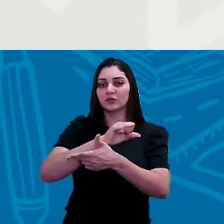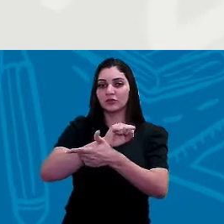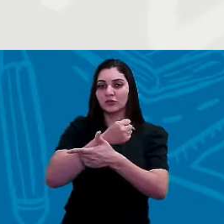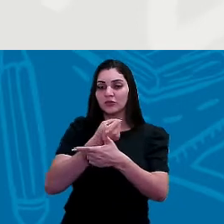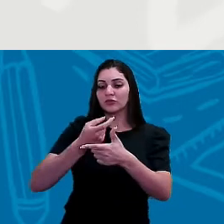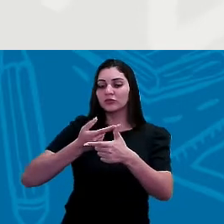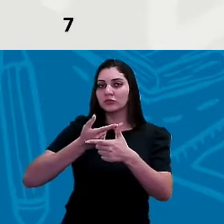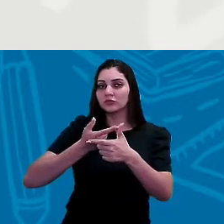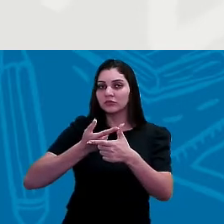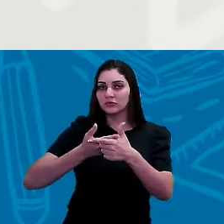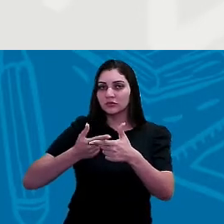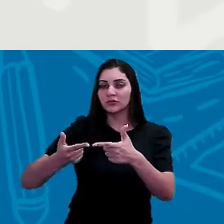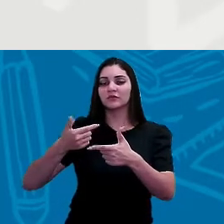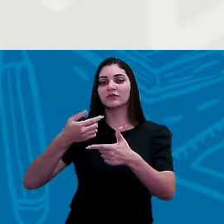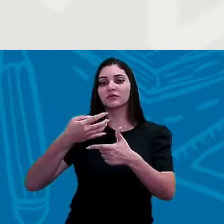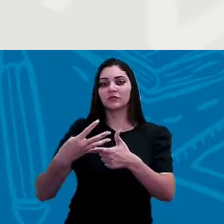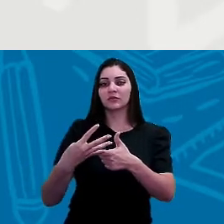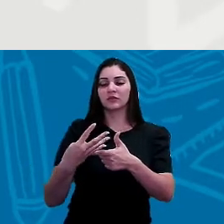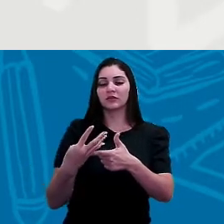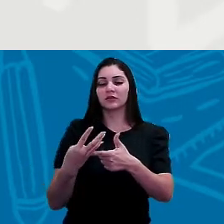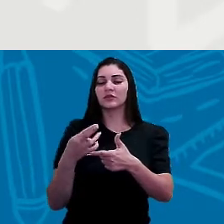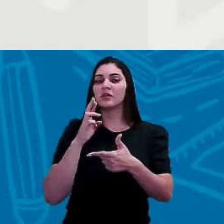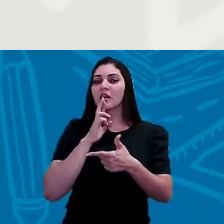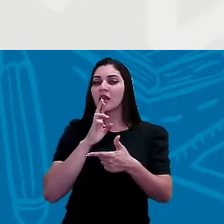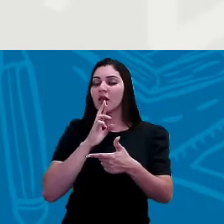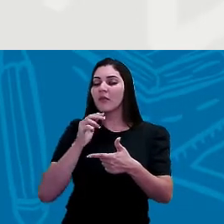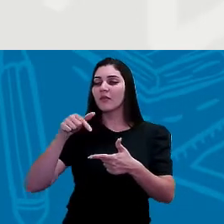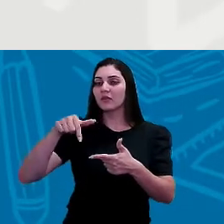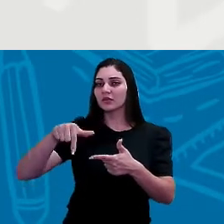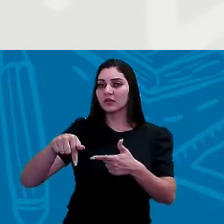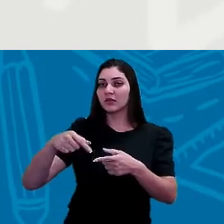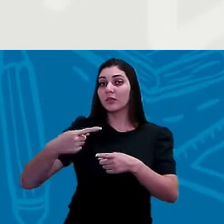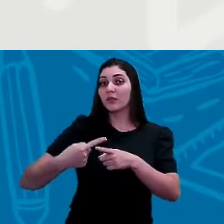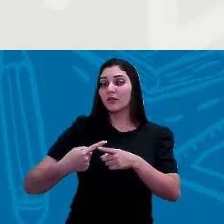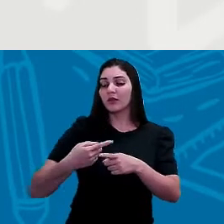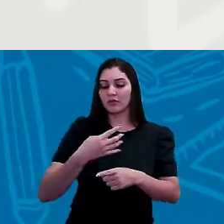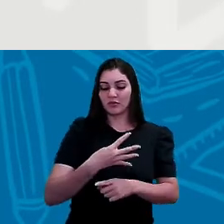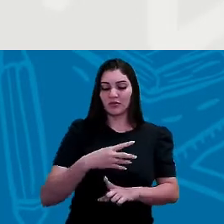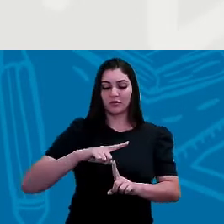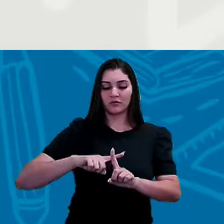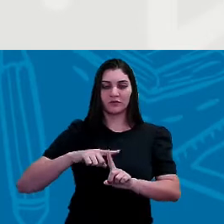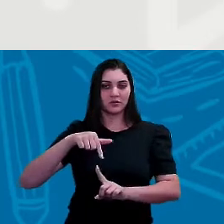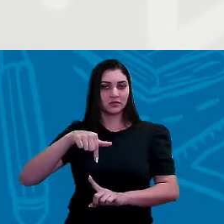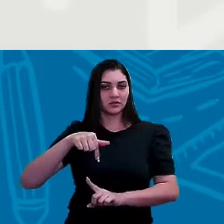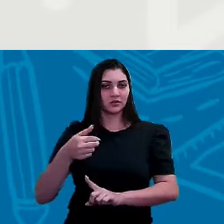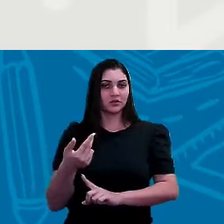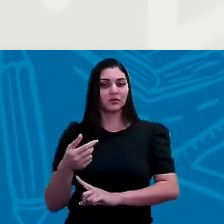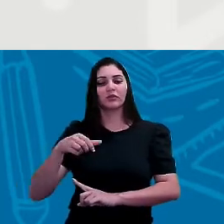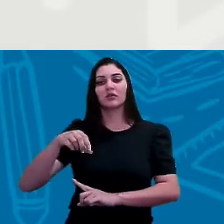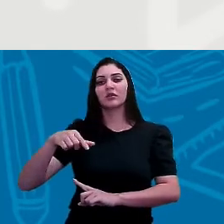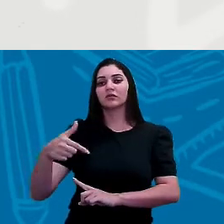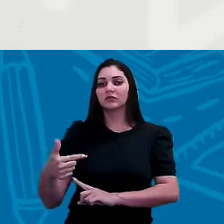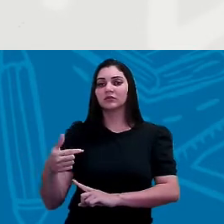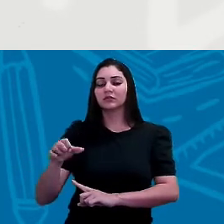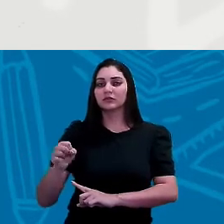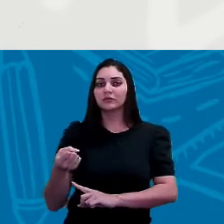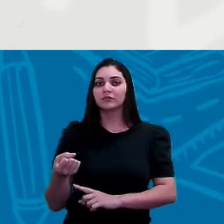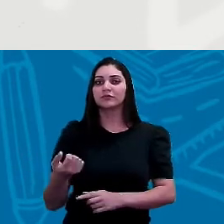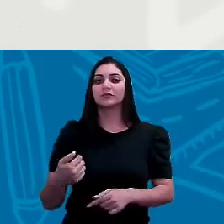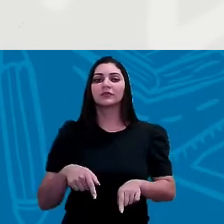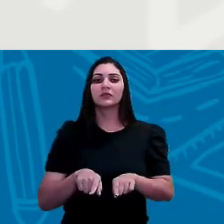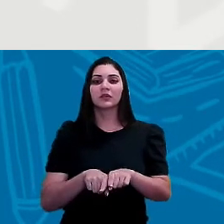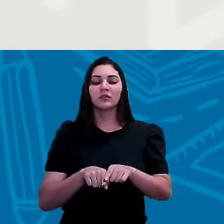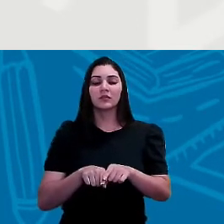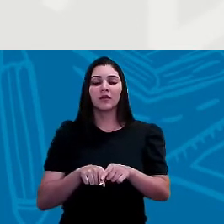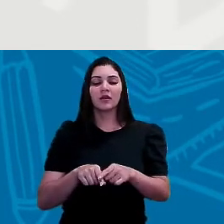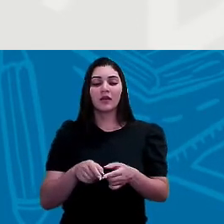por 4, que vai dar 7. Por quê? 4 vezes 7 é 28, tá bom? E a quarta parte